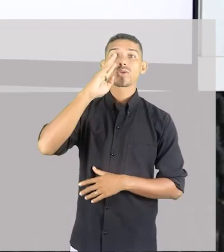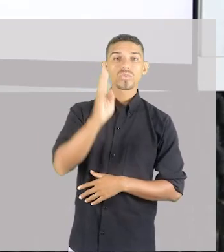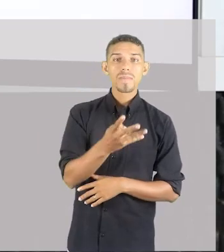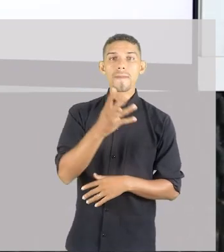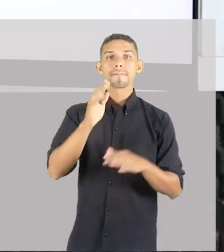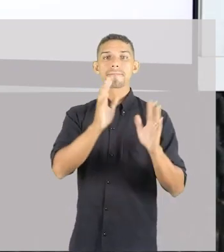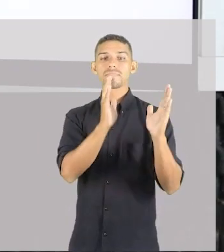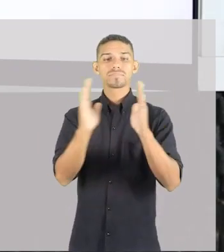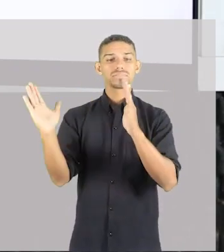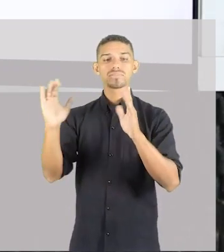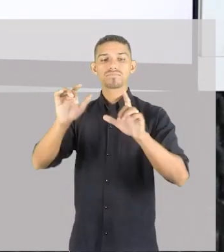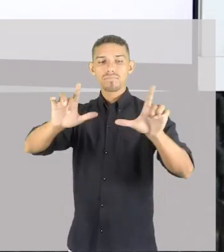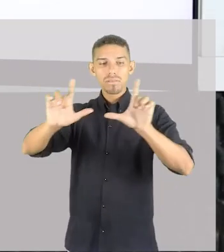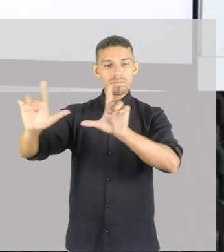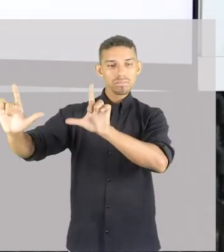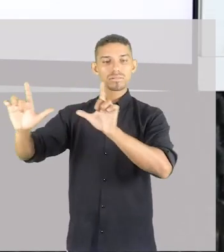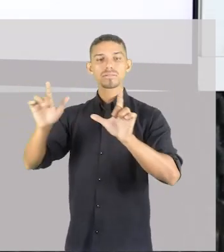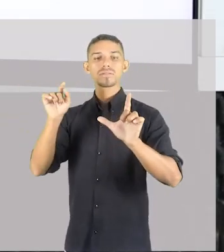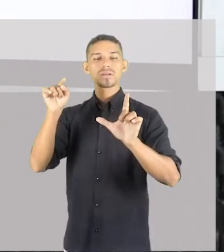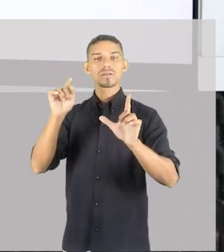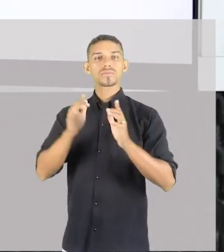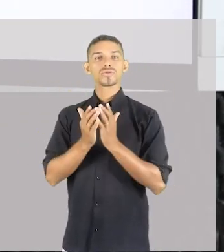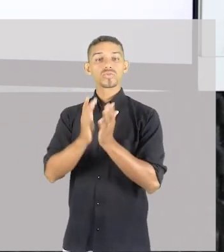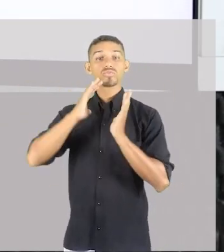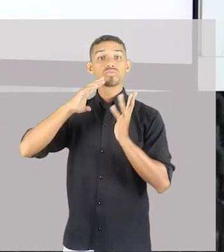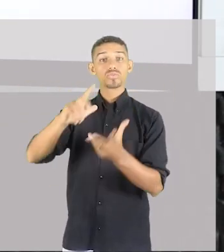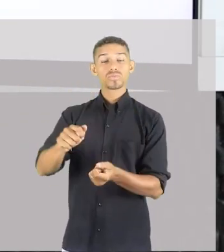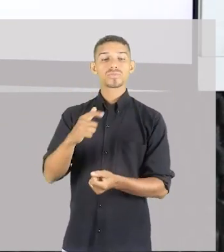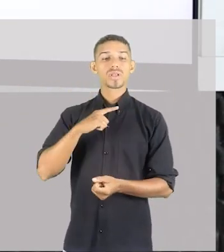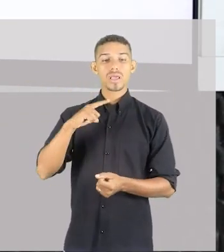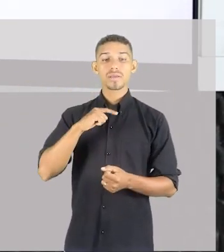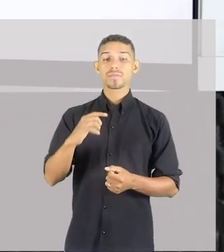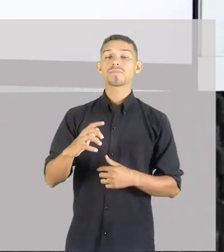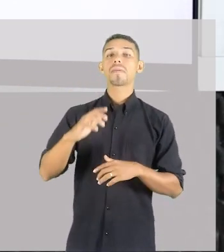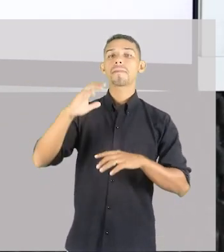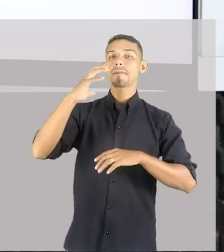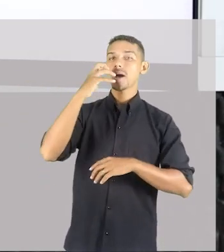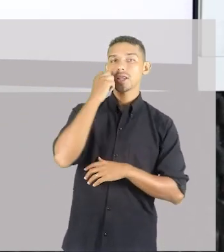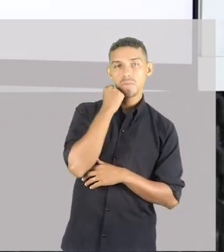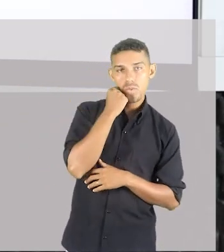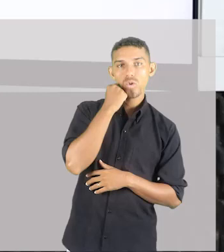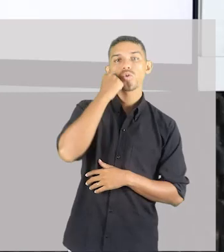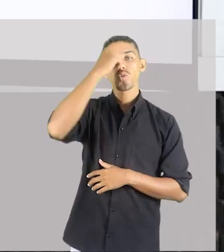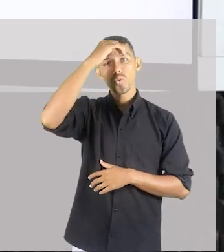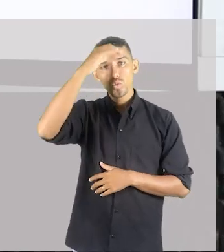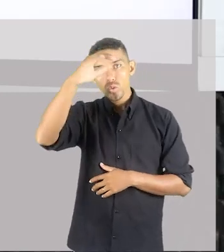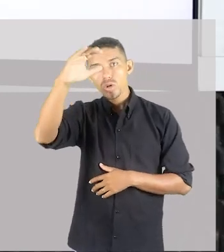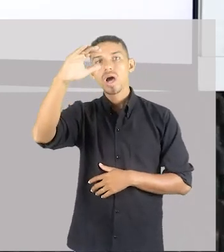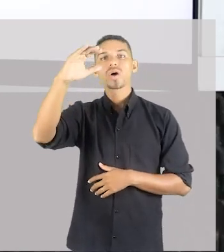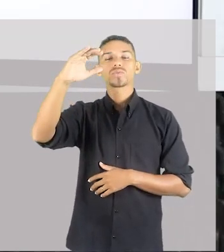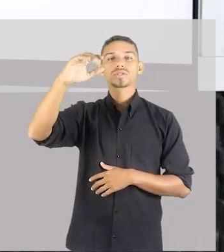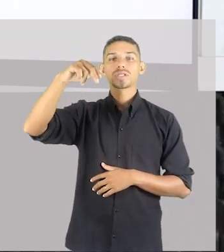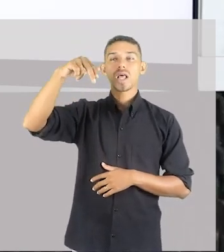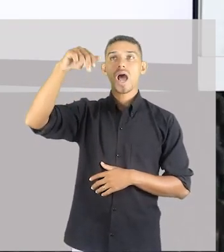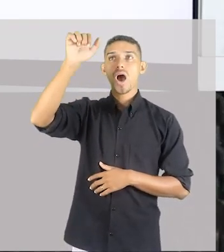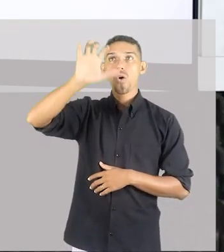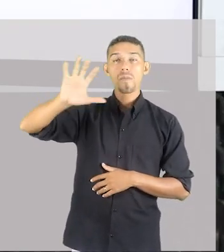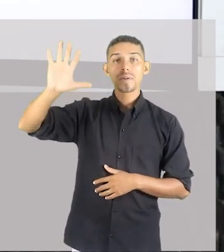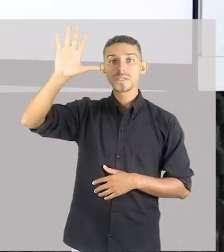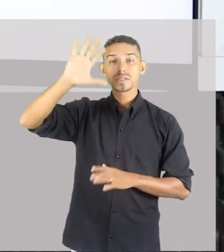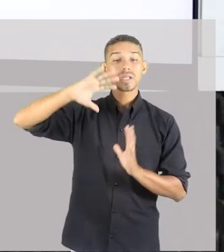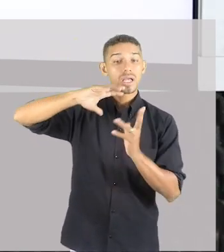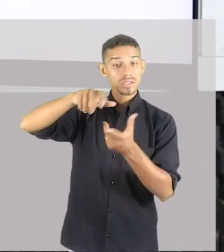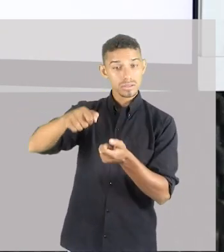do mundo com azulejo de fachada, do qual nós temos o título de Patrimônio Cultural da Humanidade, no mesmo nível das pirâmides do